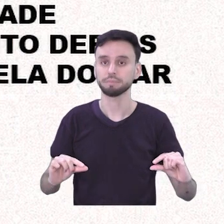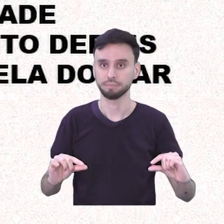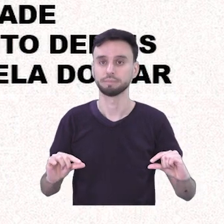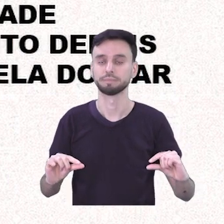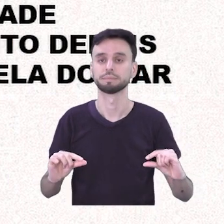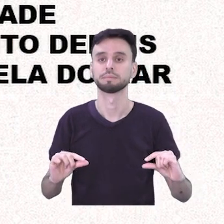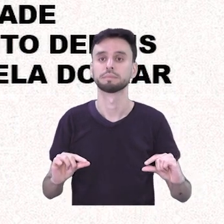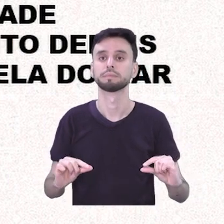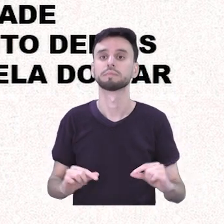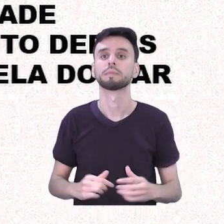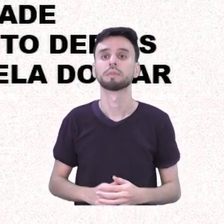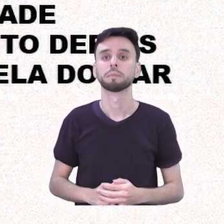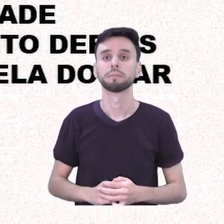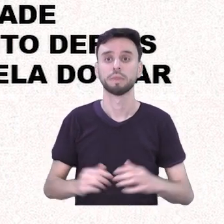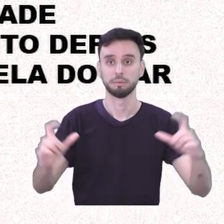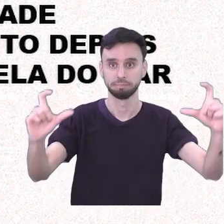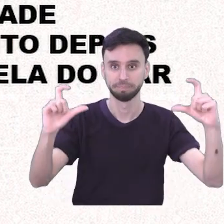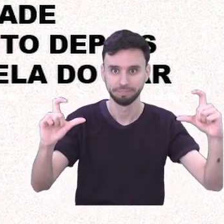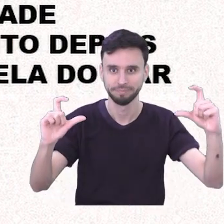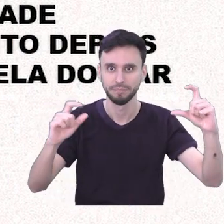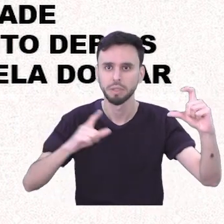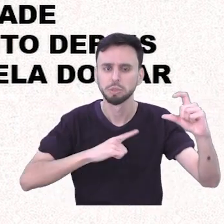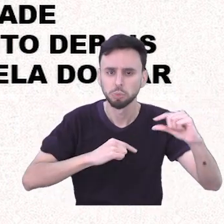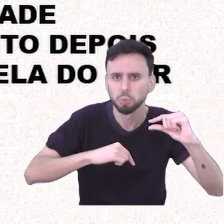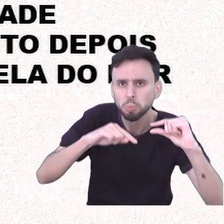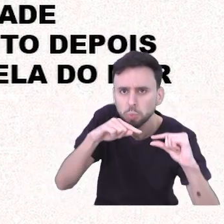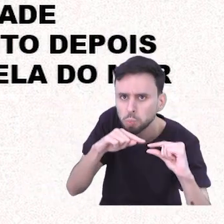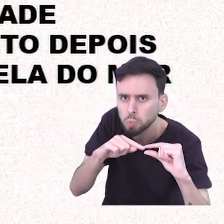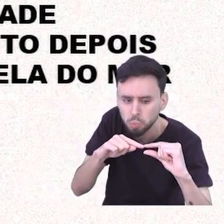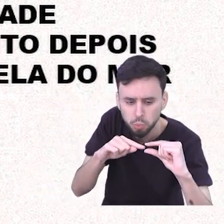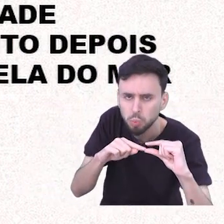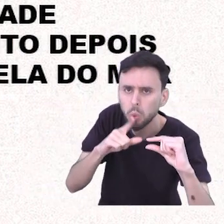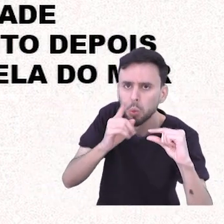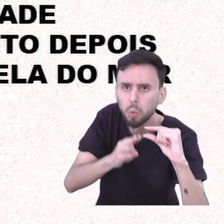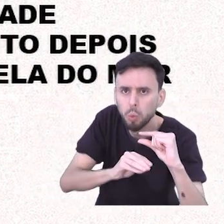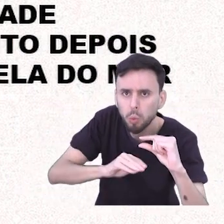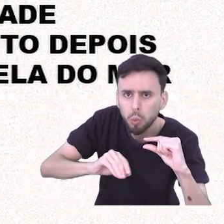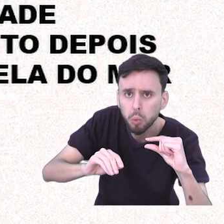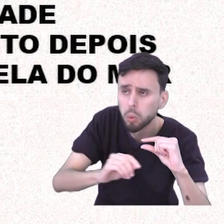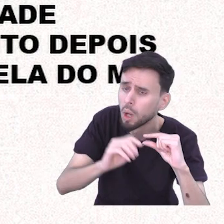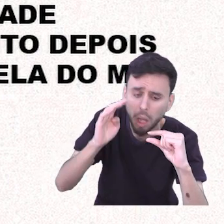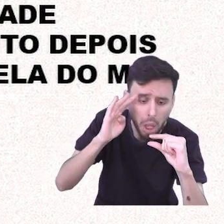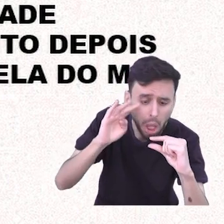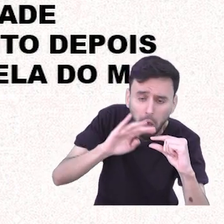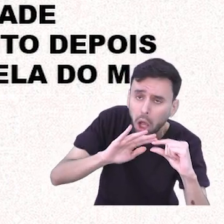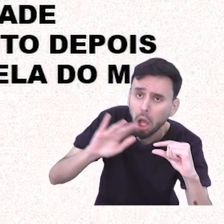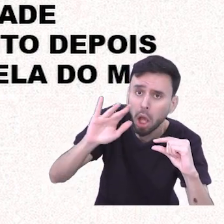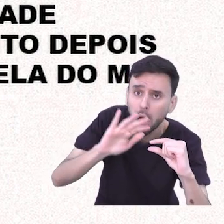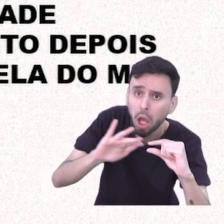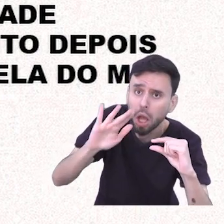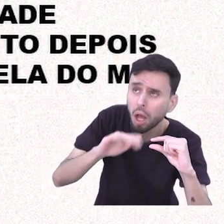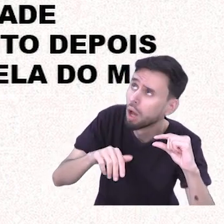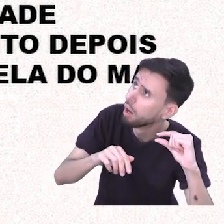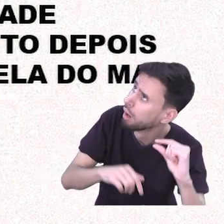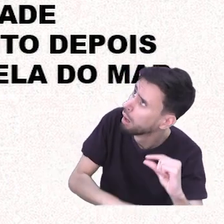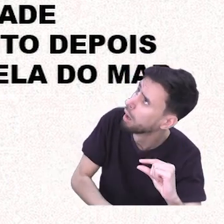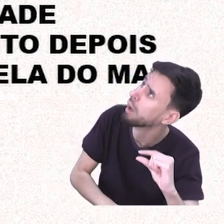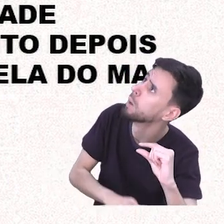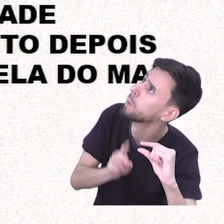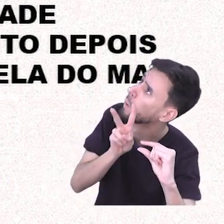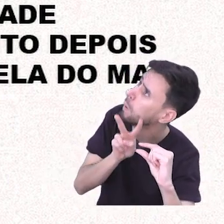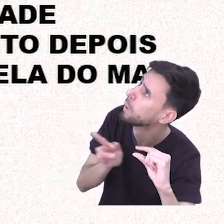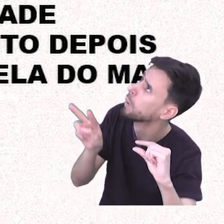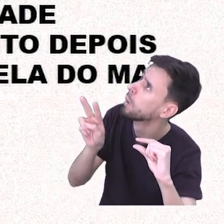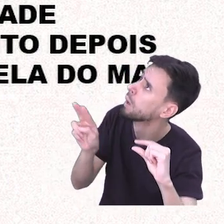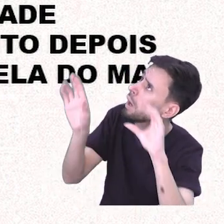vou ler a primeira estrofe para vocês. Vamos juntos? Um pequenino grão de areia, que era um pobre sonhador, olhando o céu, viu